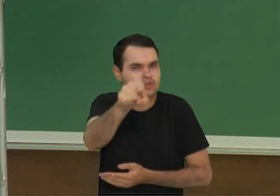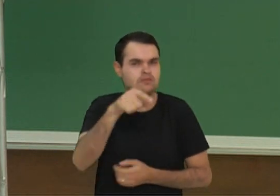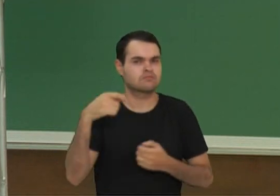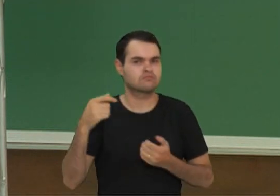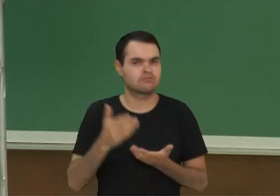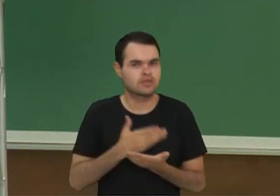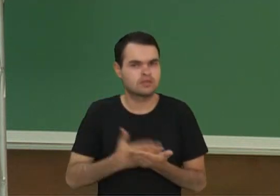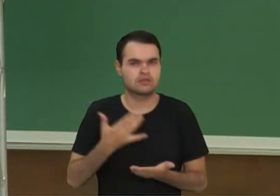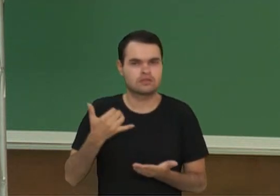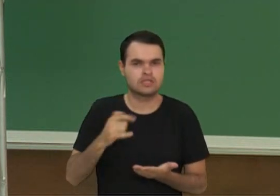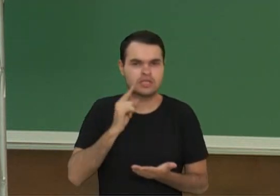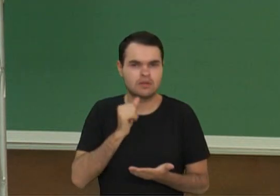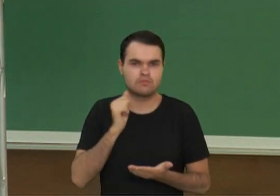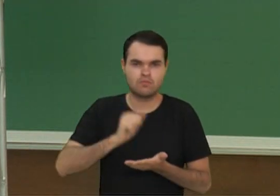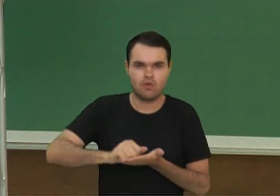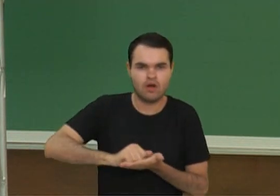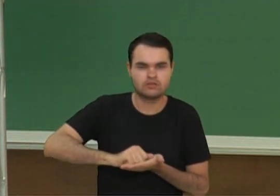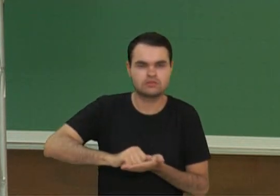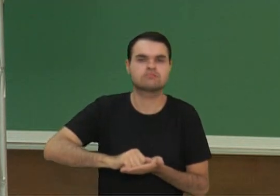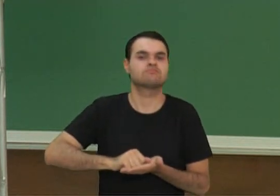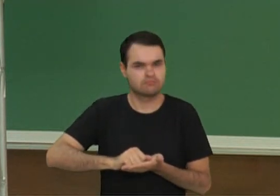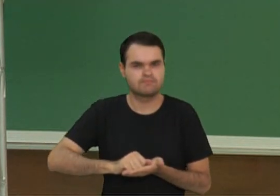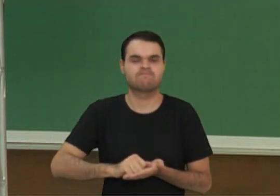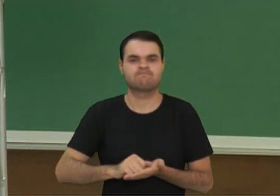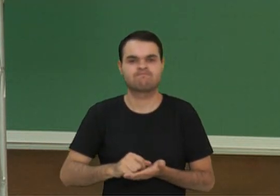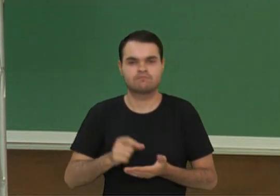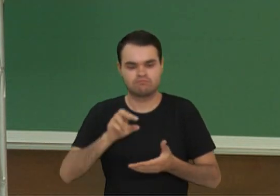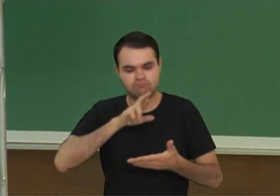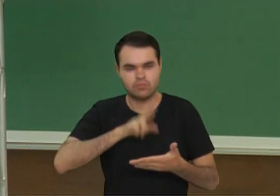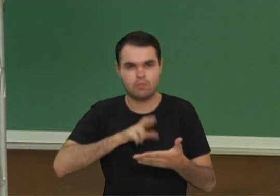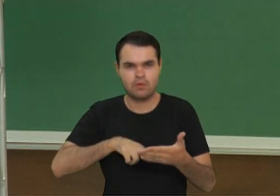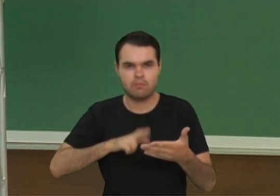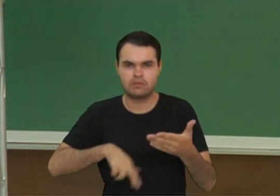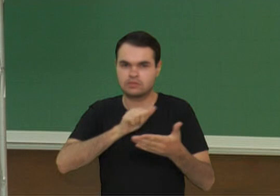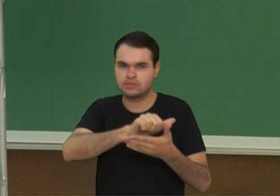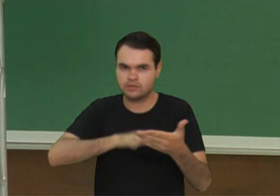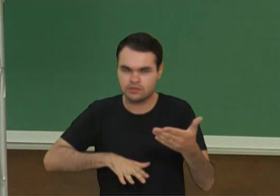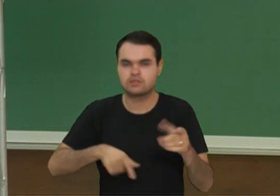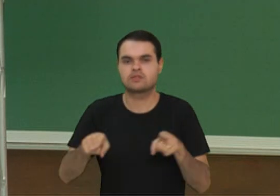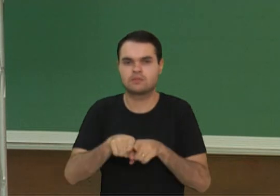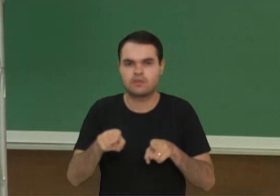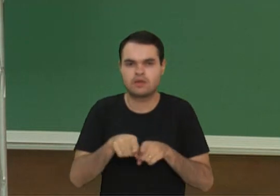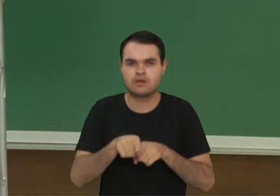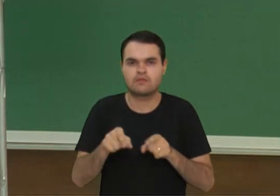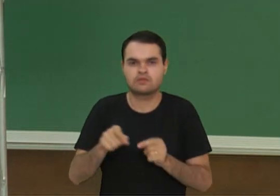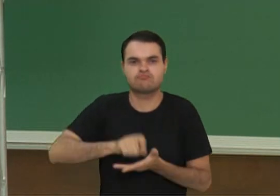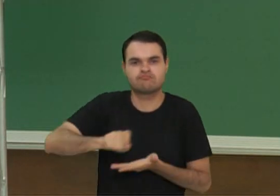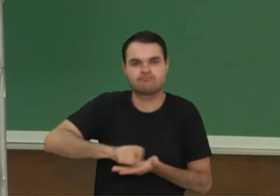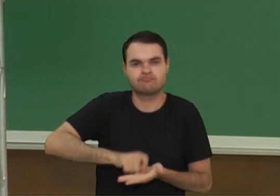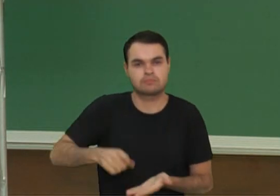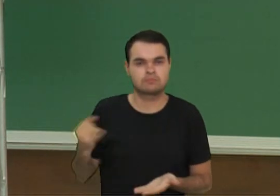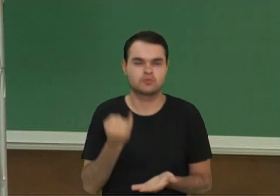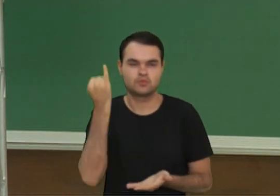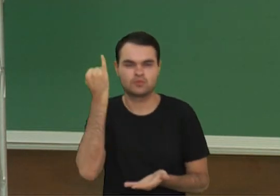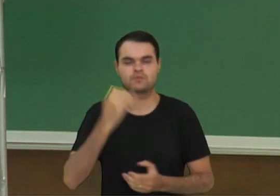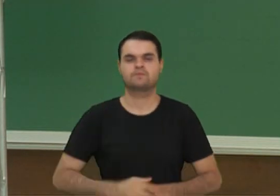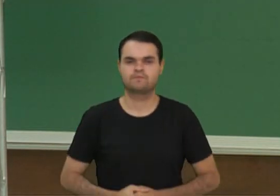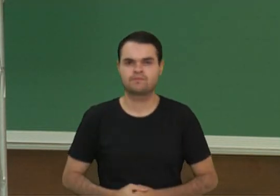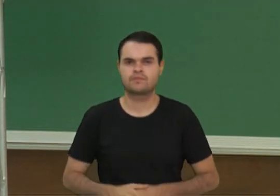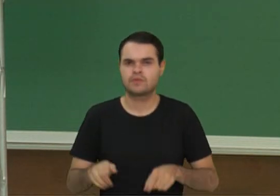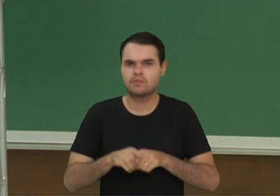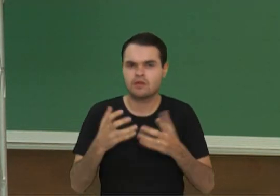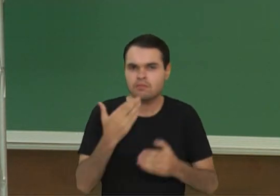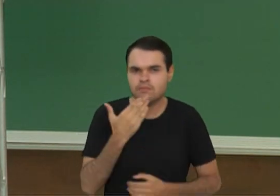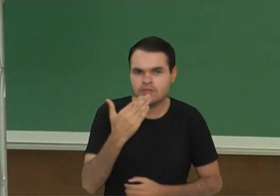providencie caderno, caneta, lápis e borracha para que você realize as atividades propostas e também faça as anotações necessárias. E também quero